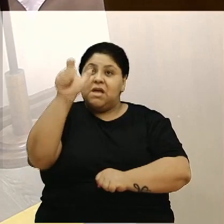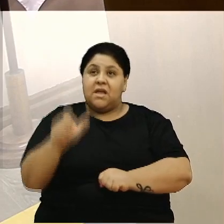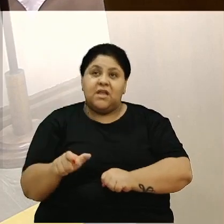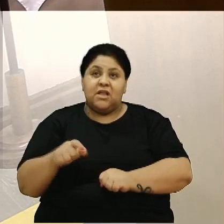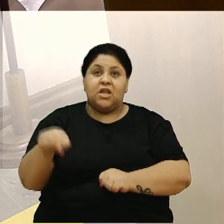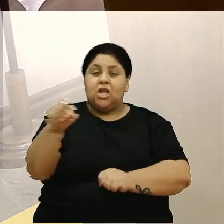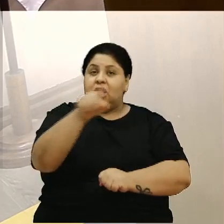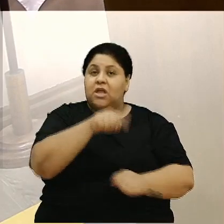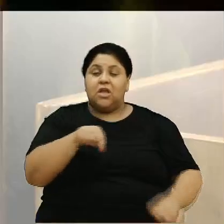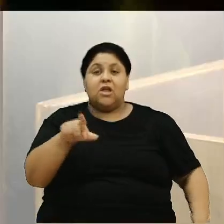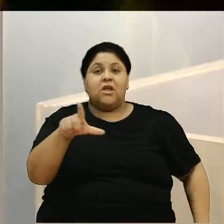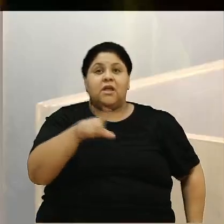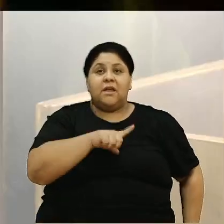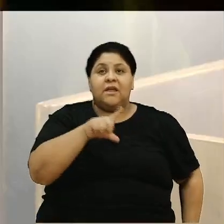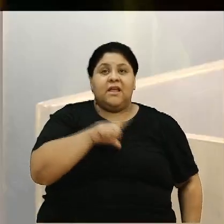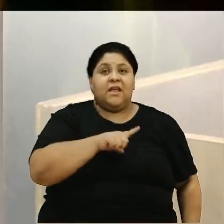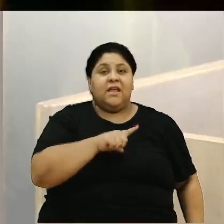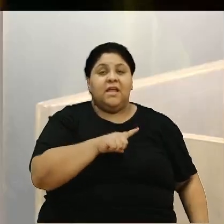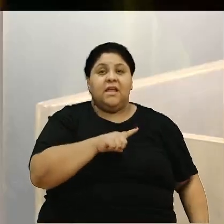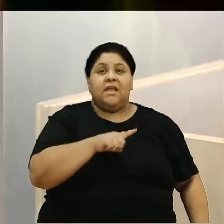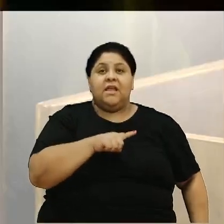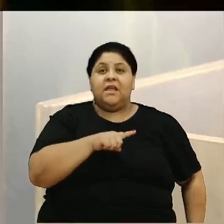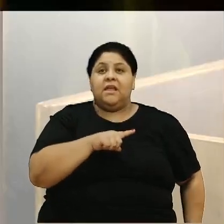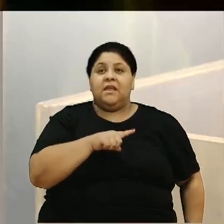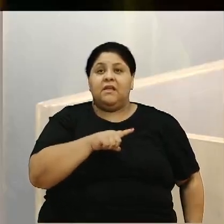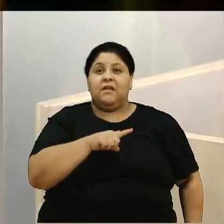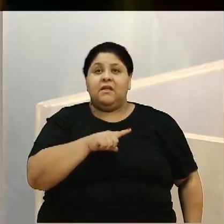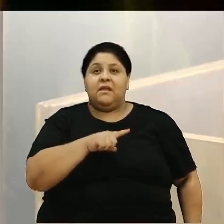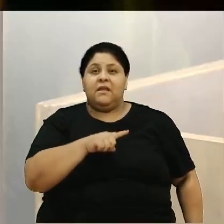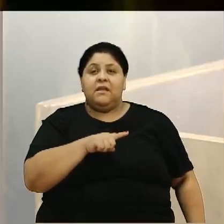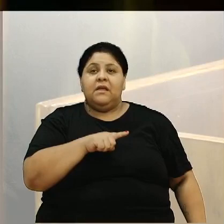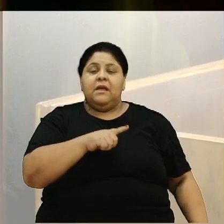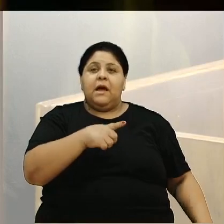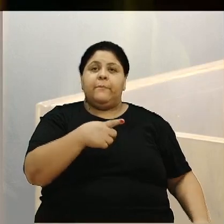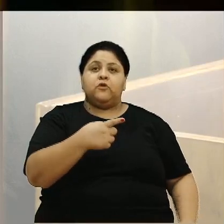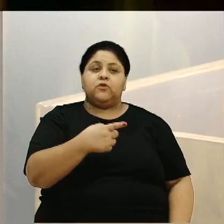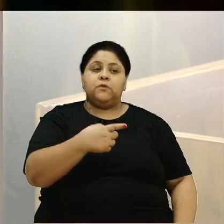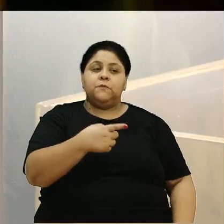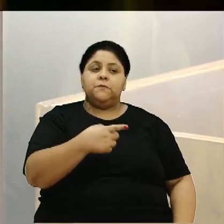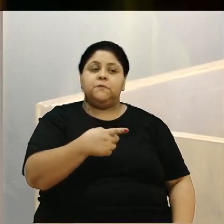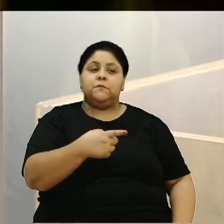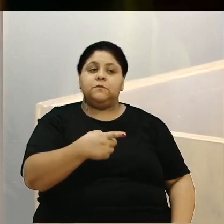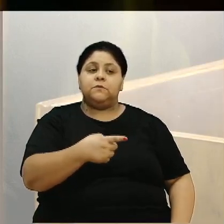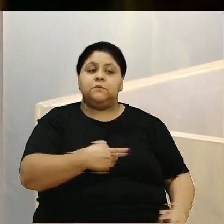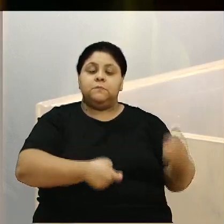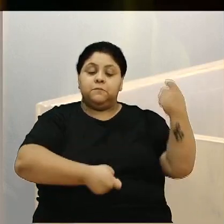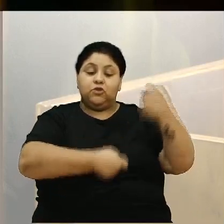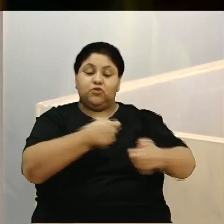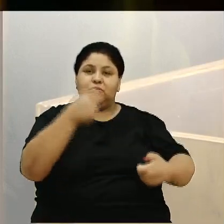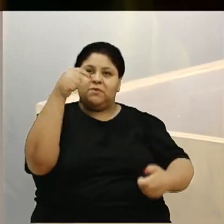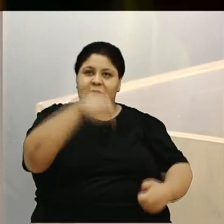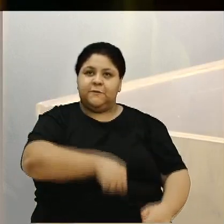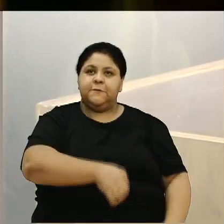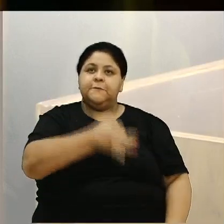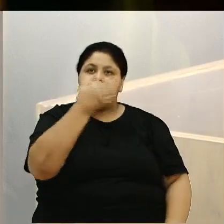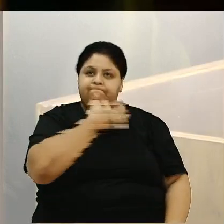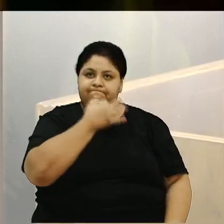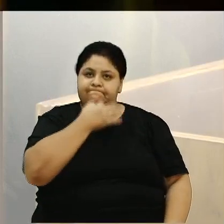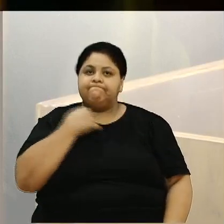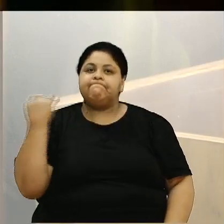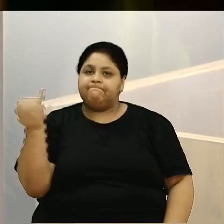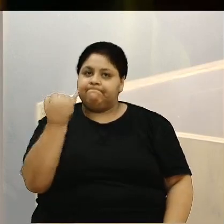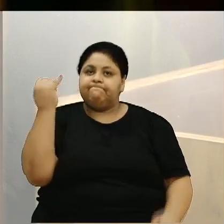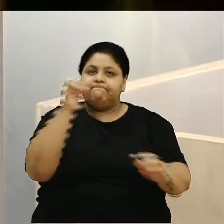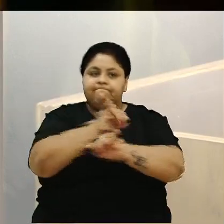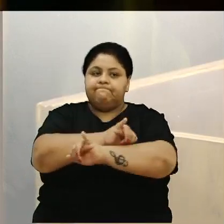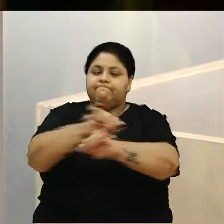nós não temos casos, né, de abusos aqui no abrigo de Caxias do Sul. Isso é muito importante que a gente